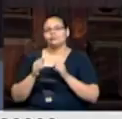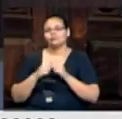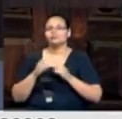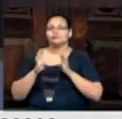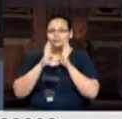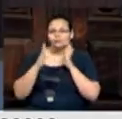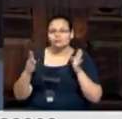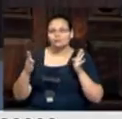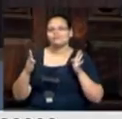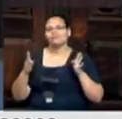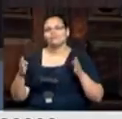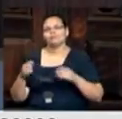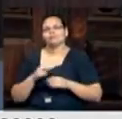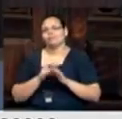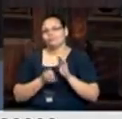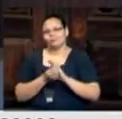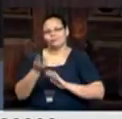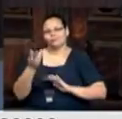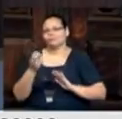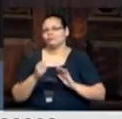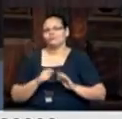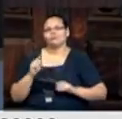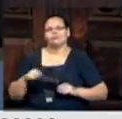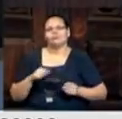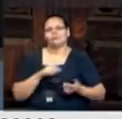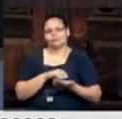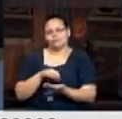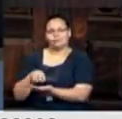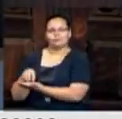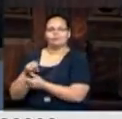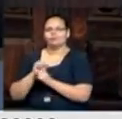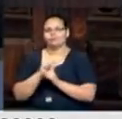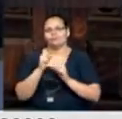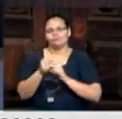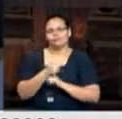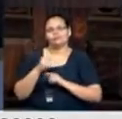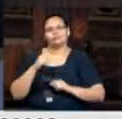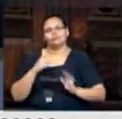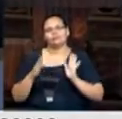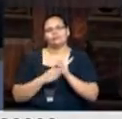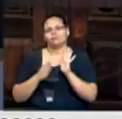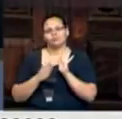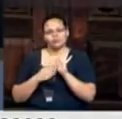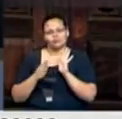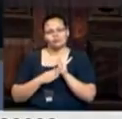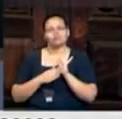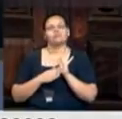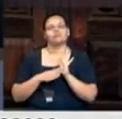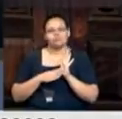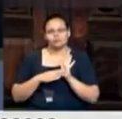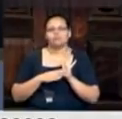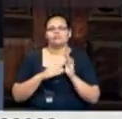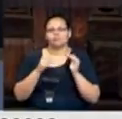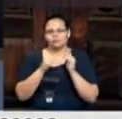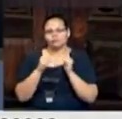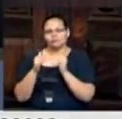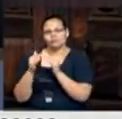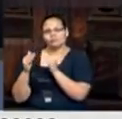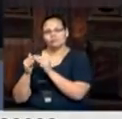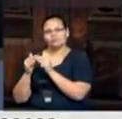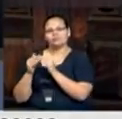entendimento aos mais amplos e diversos setores da sociedade, que teve uma proposta de buscar convergências e